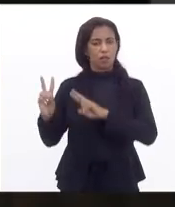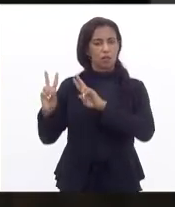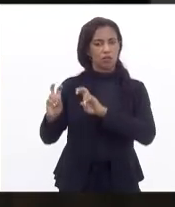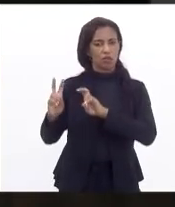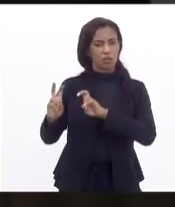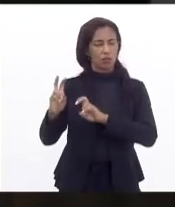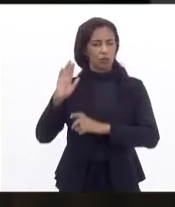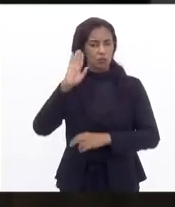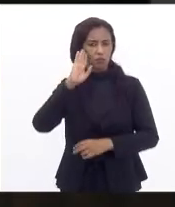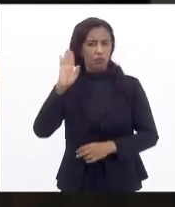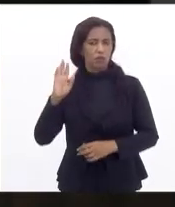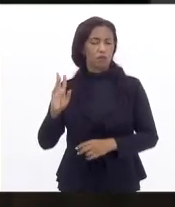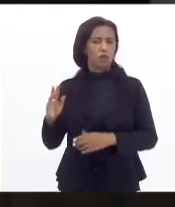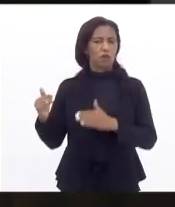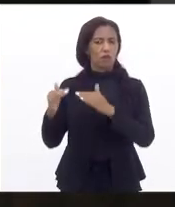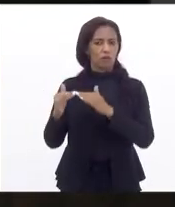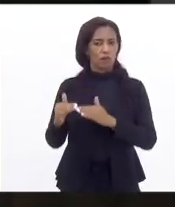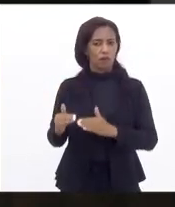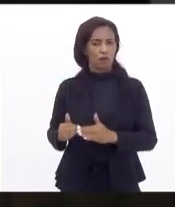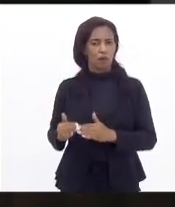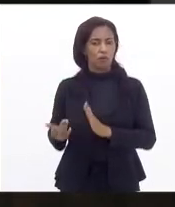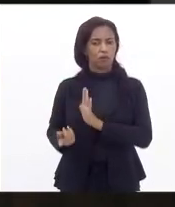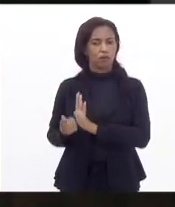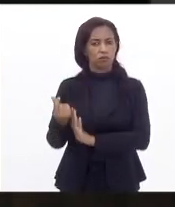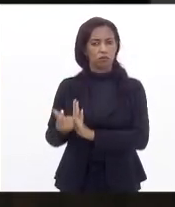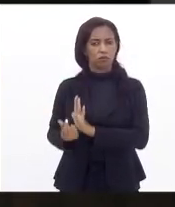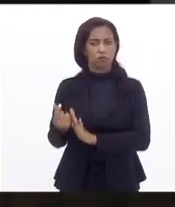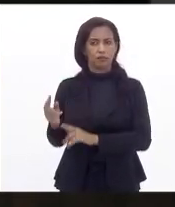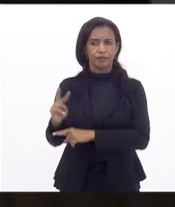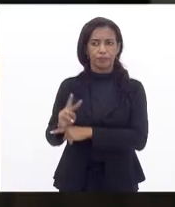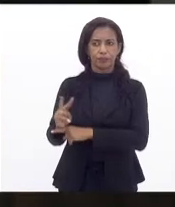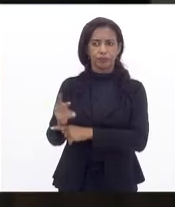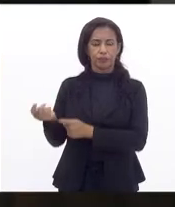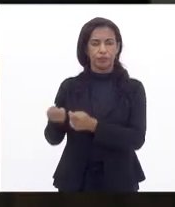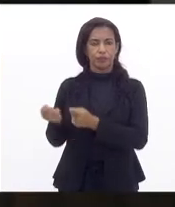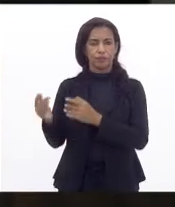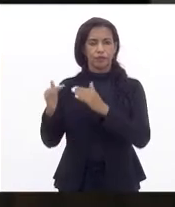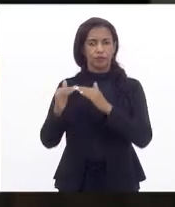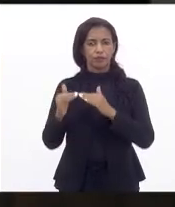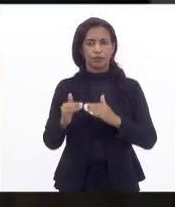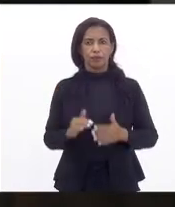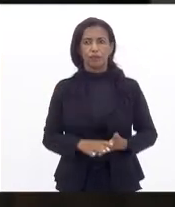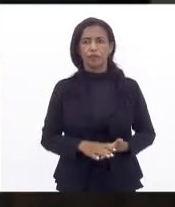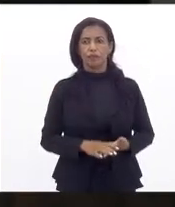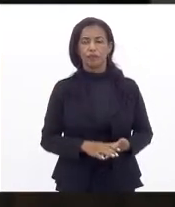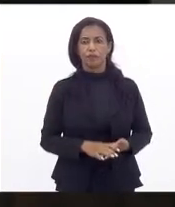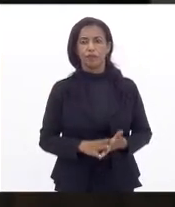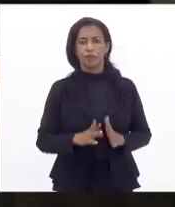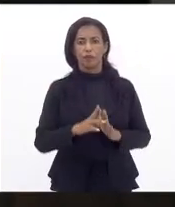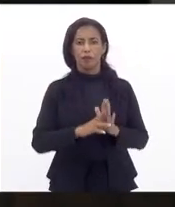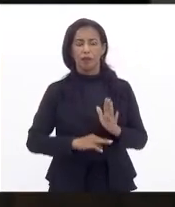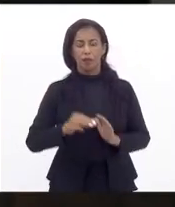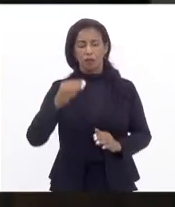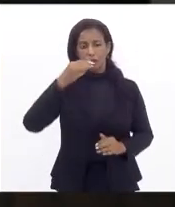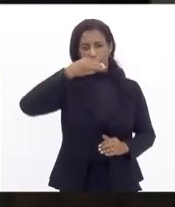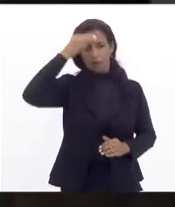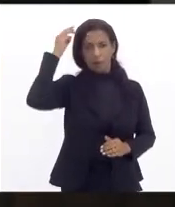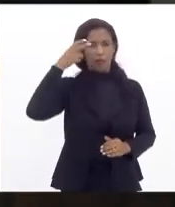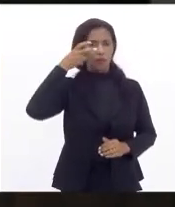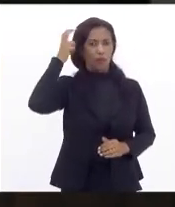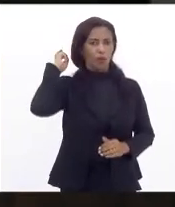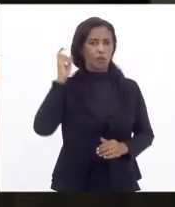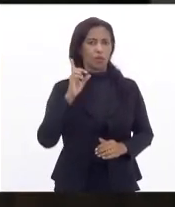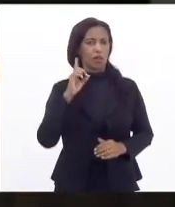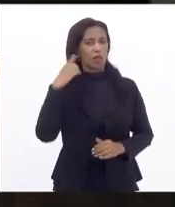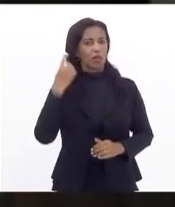desenvolvimento regional, favorável. De orçamento, finanças, fiscalização financeira e controle, favorável. Relatores, deputado Márcio Pacheco, Rosane Félix, Dani